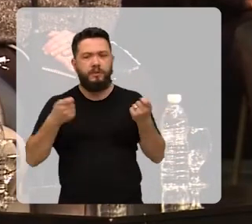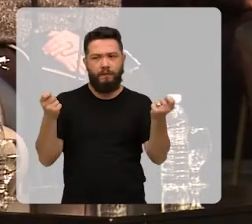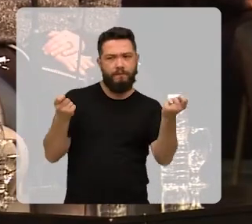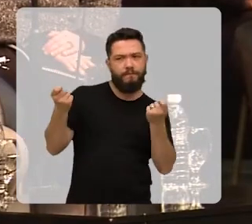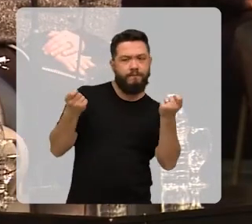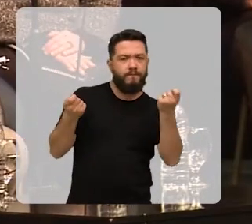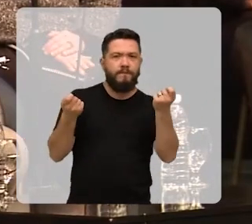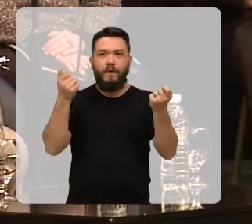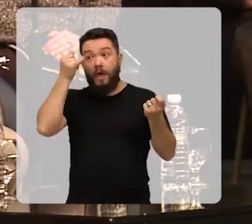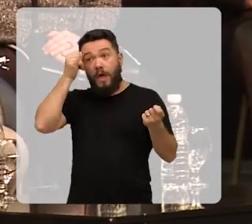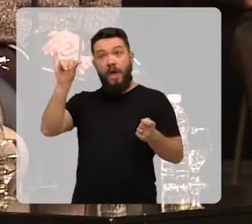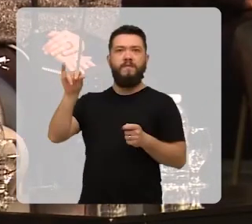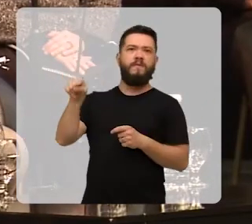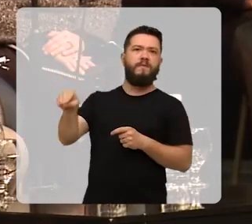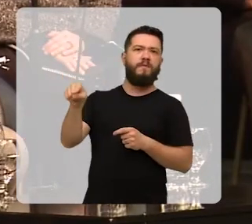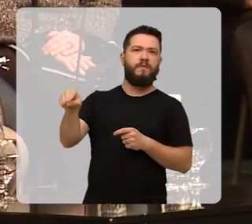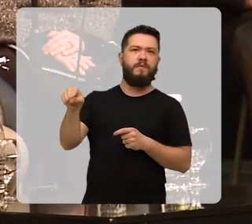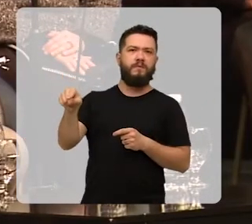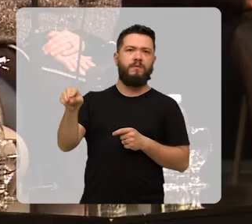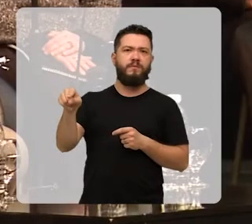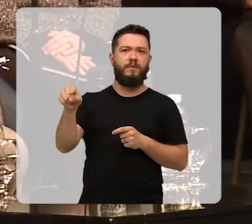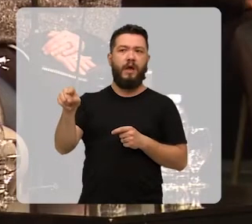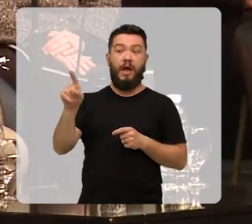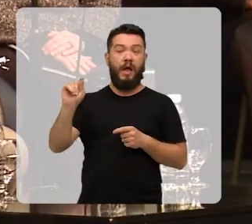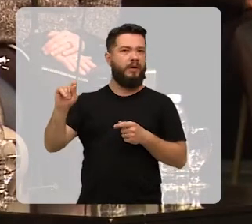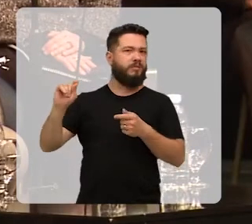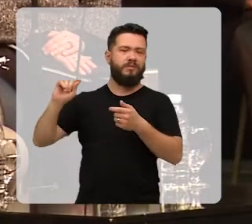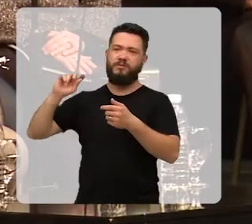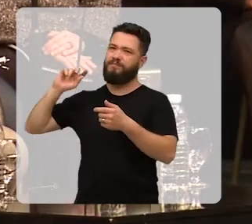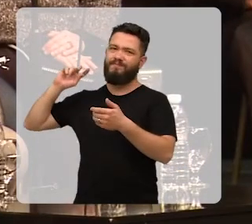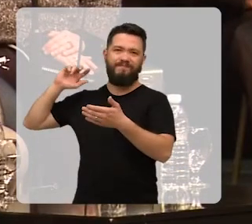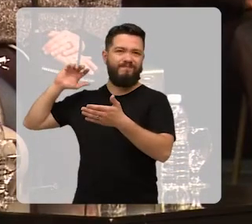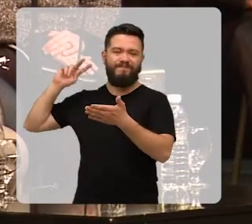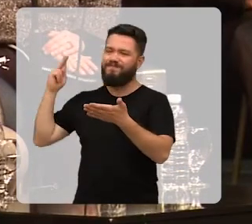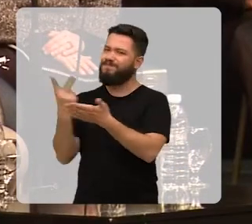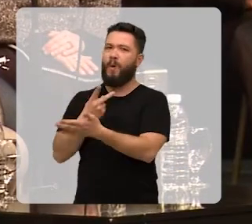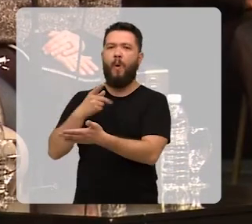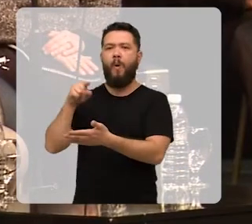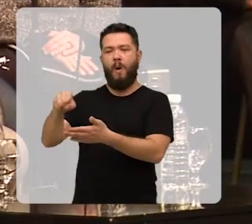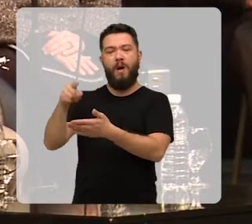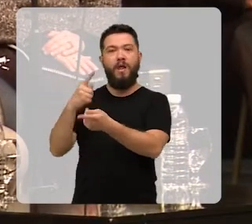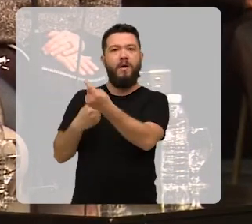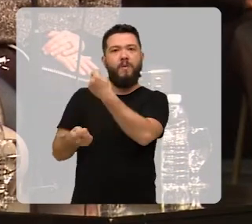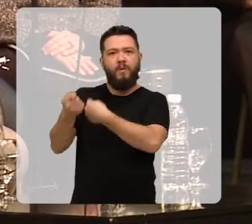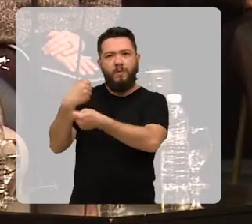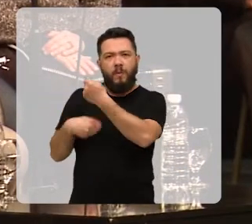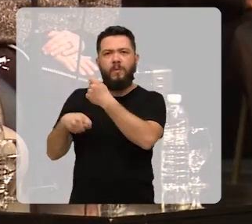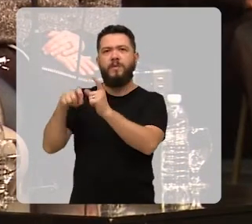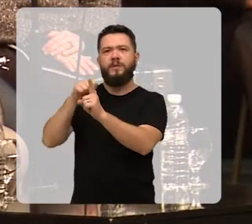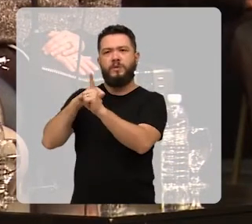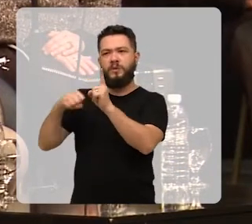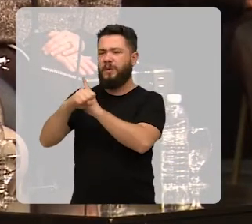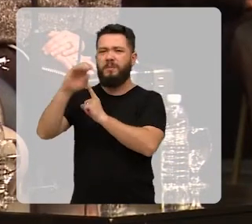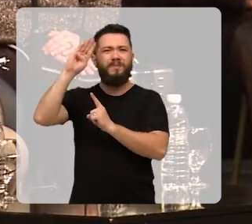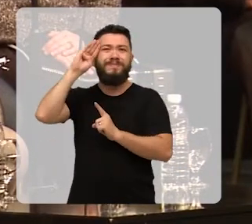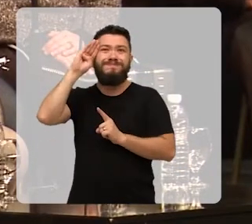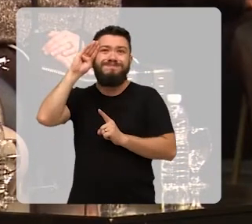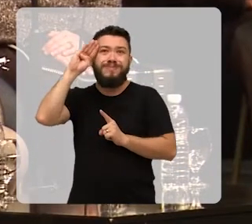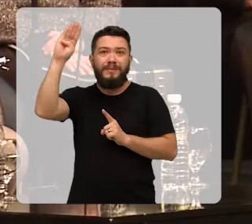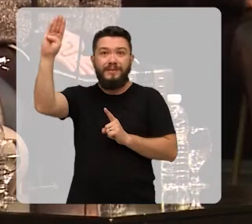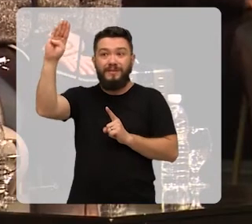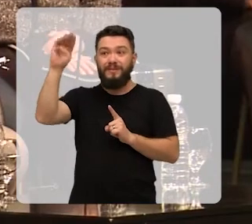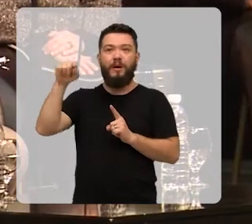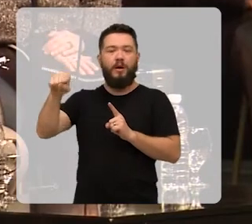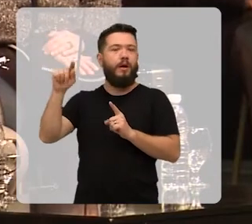conscientes das consequências econômicas sociais que foram as principais causas do